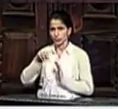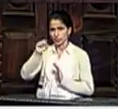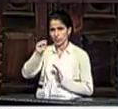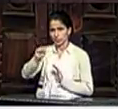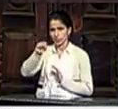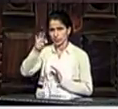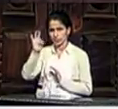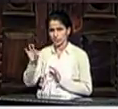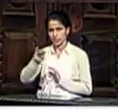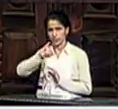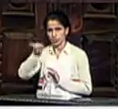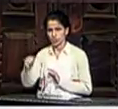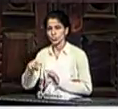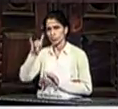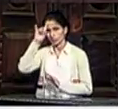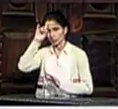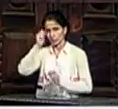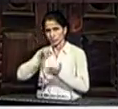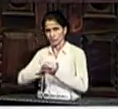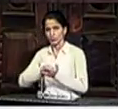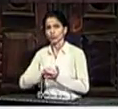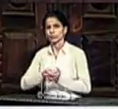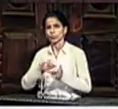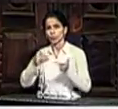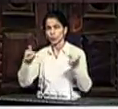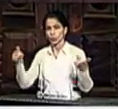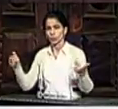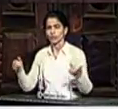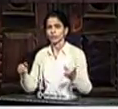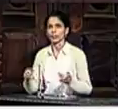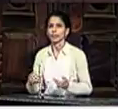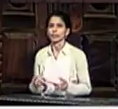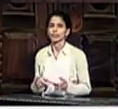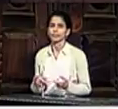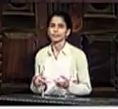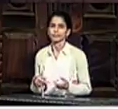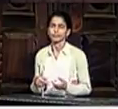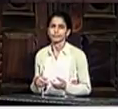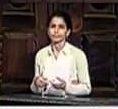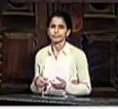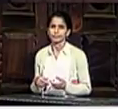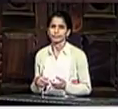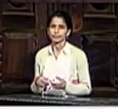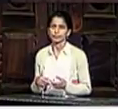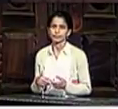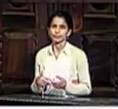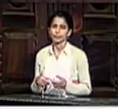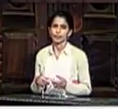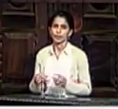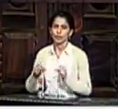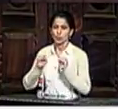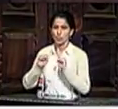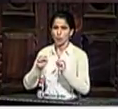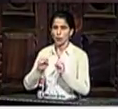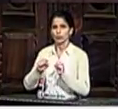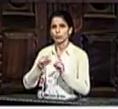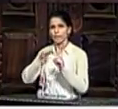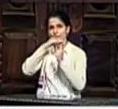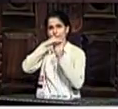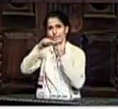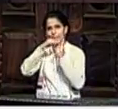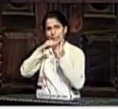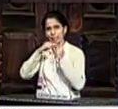Federal decidir sobre questões que interessem a metade ou mais